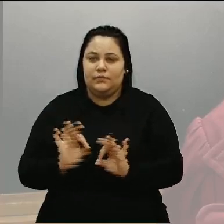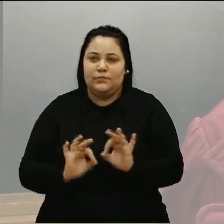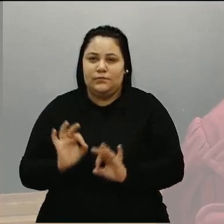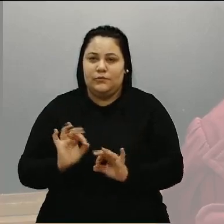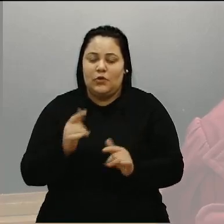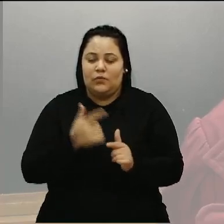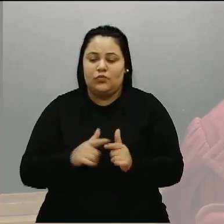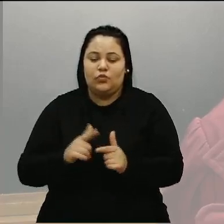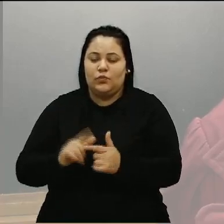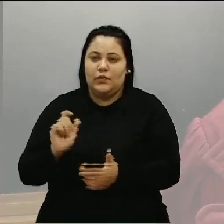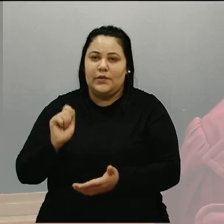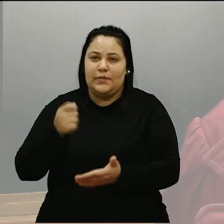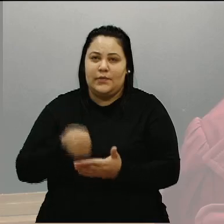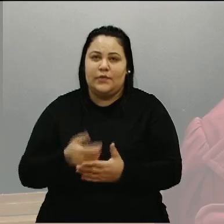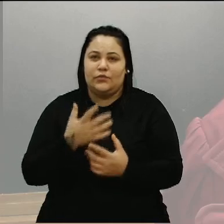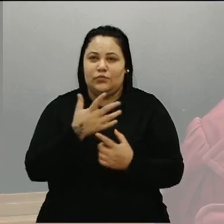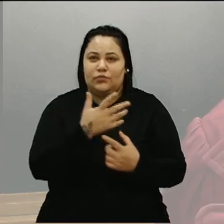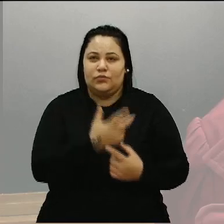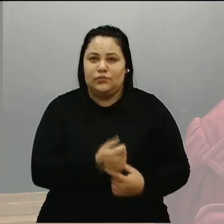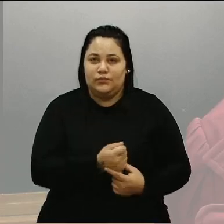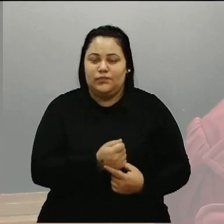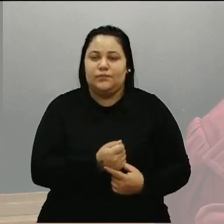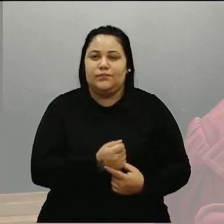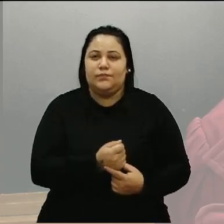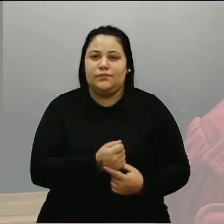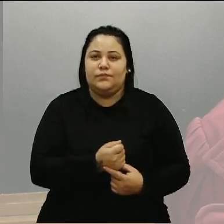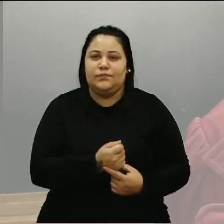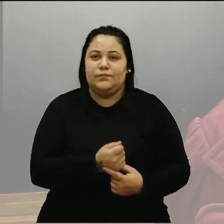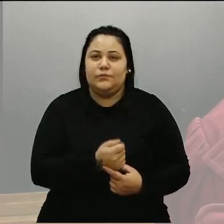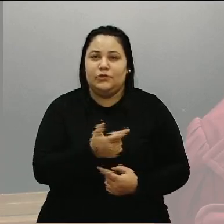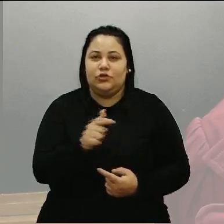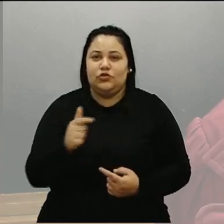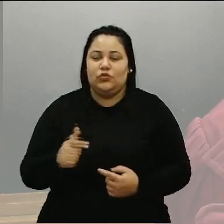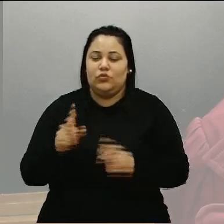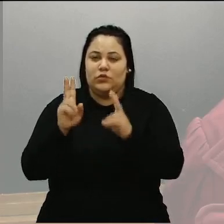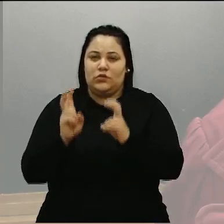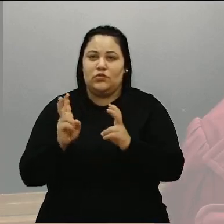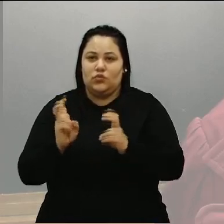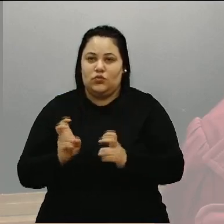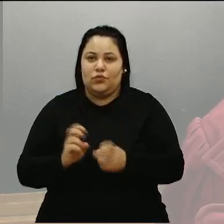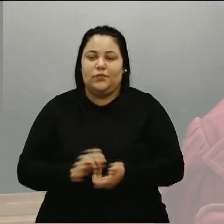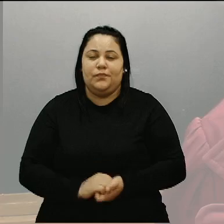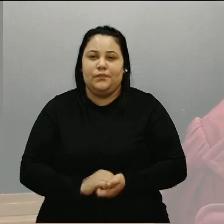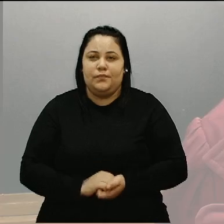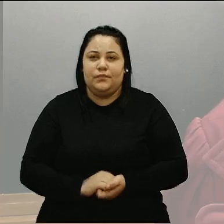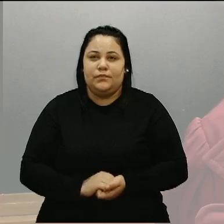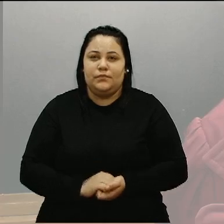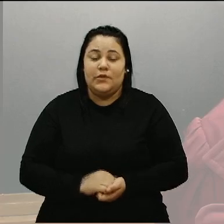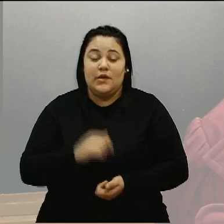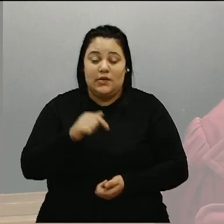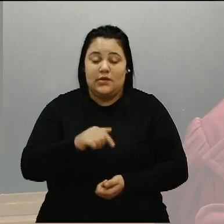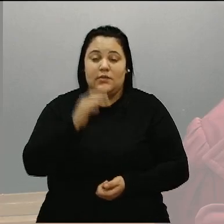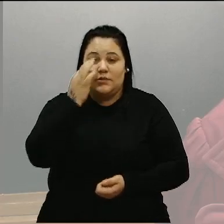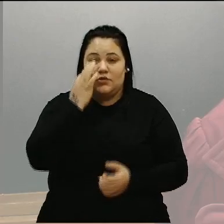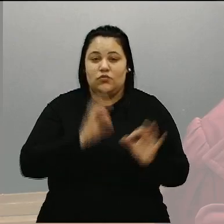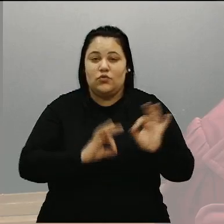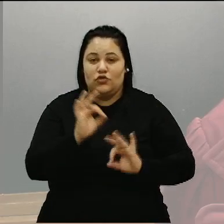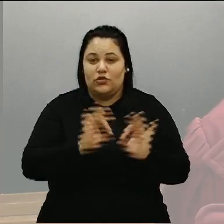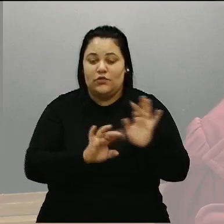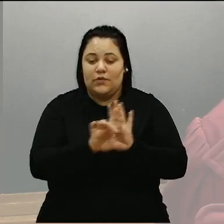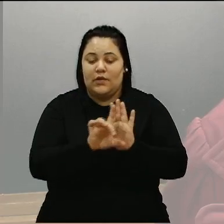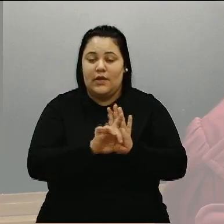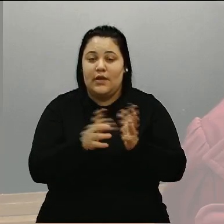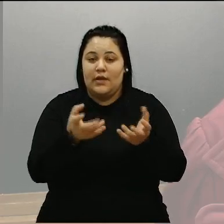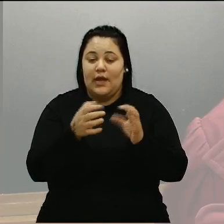cultura caxiense, Financiarte e da outras providências. O presente projeto de lei busca